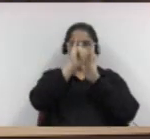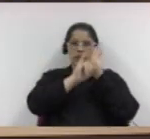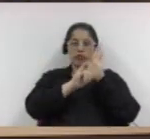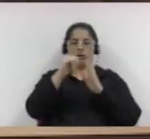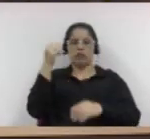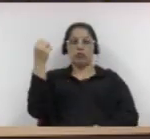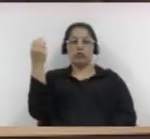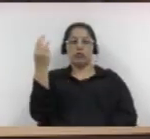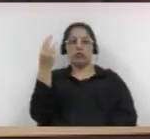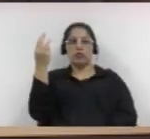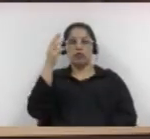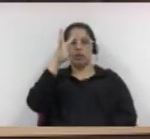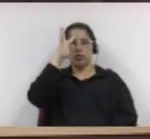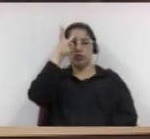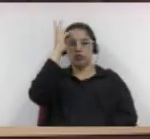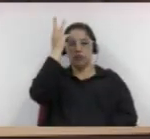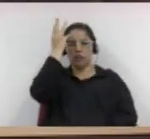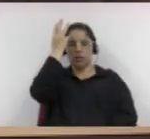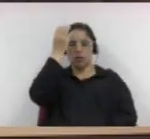da resolução número